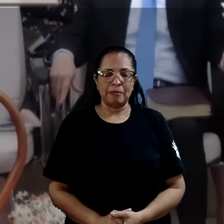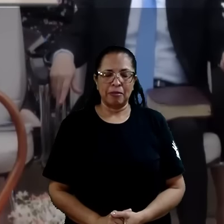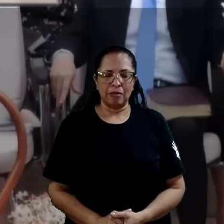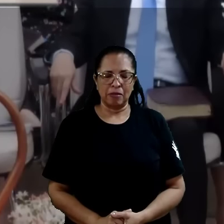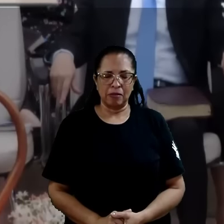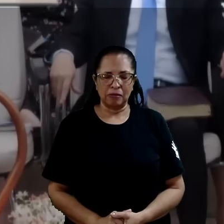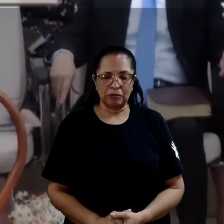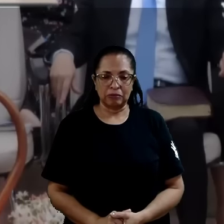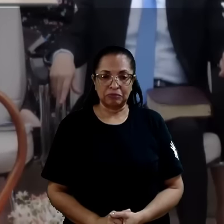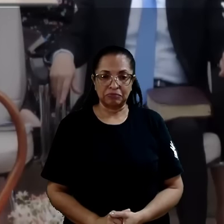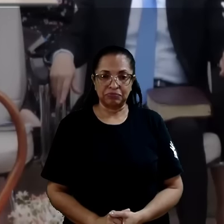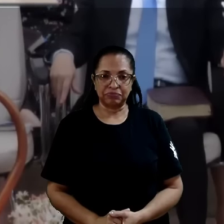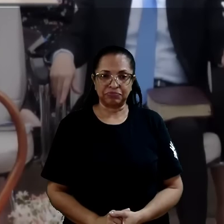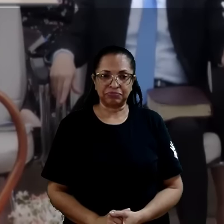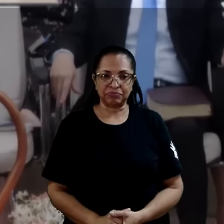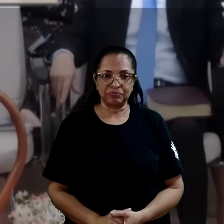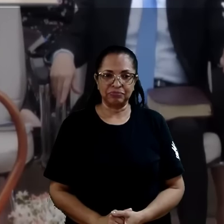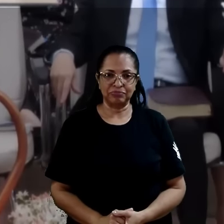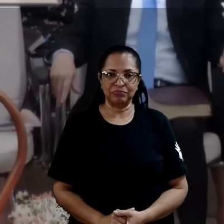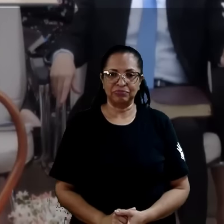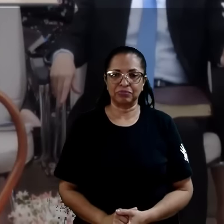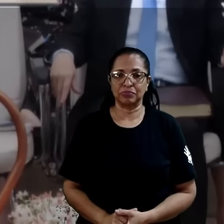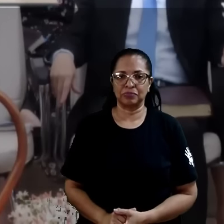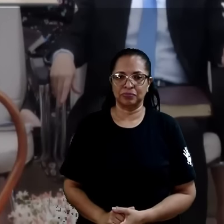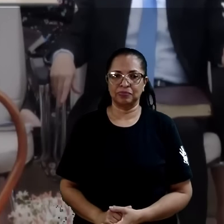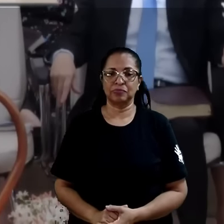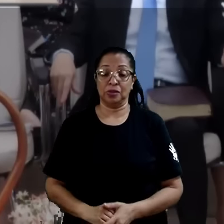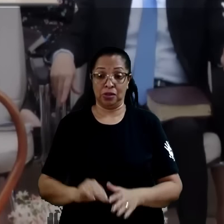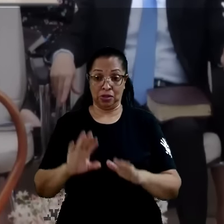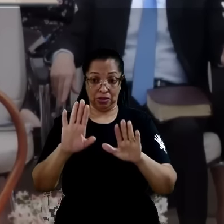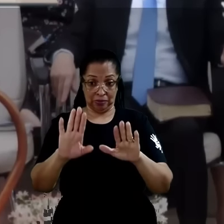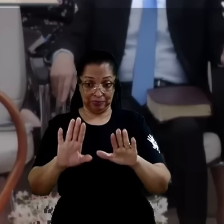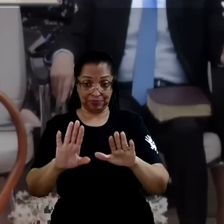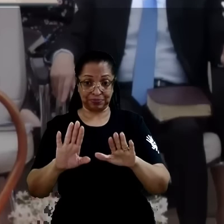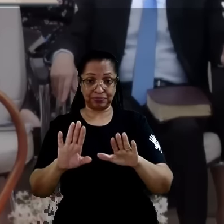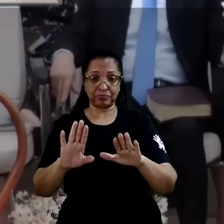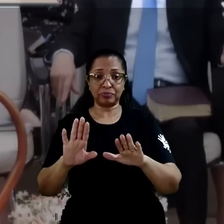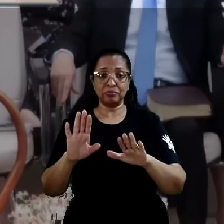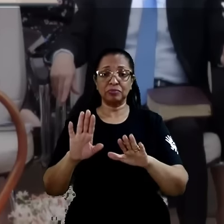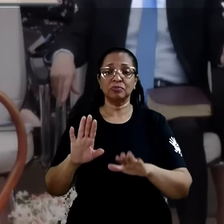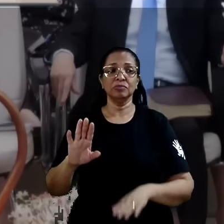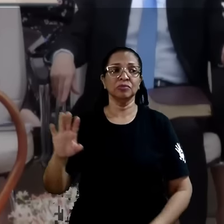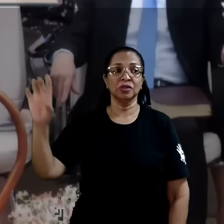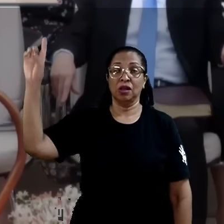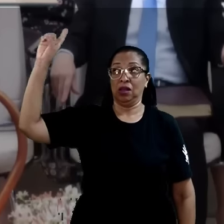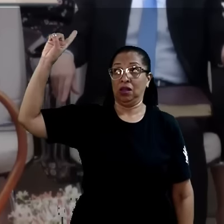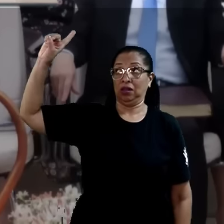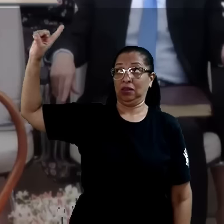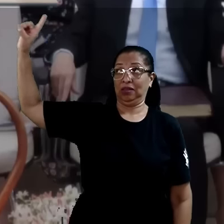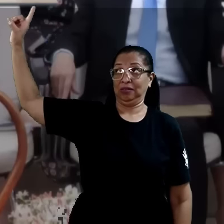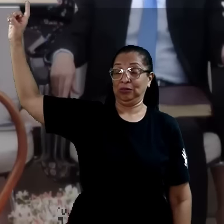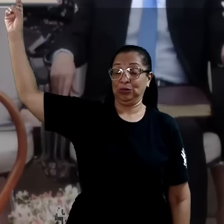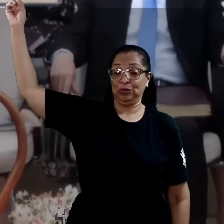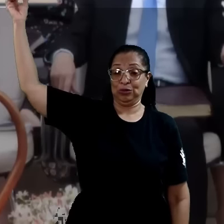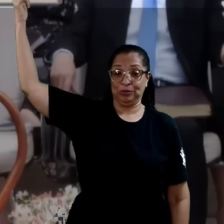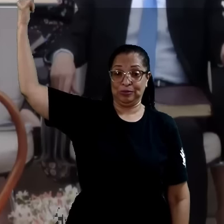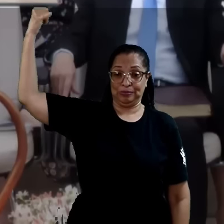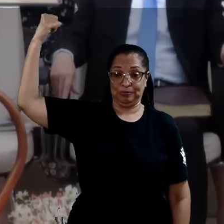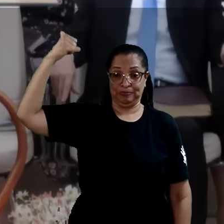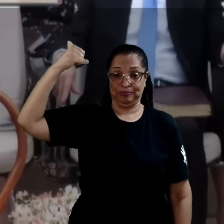obrigada Deus manda eu dizer algo aqui a mães Deus me fez ouvir a voz de filhos